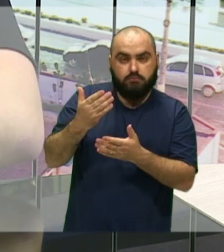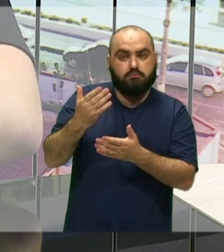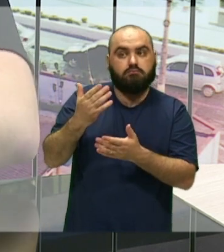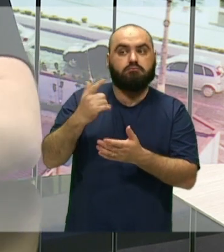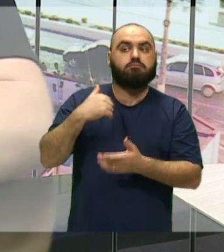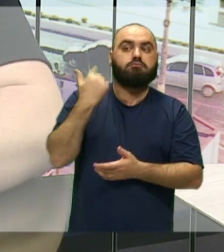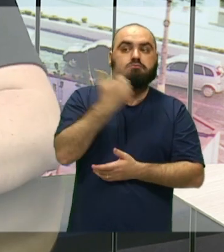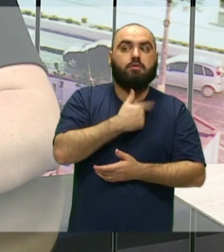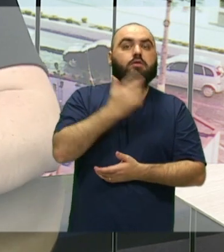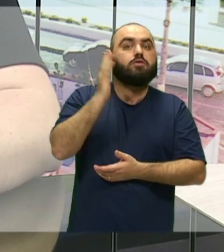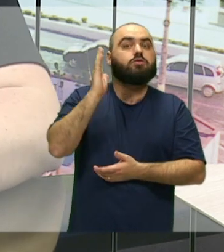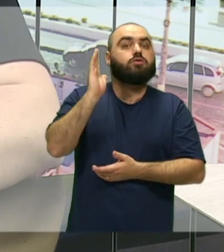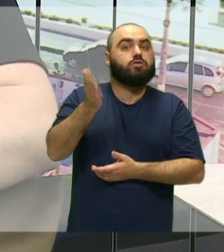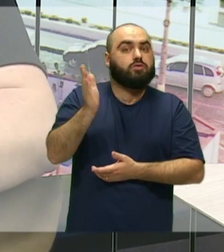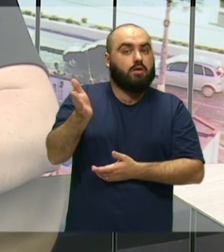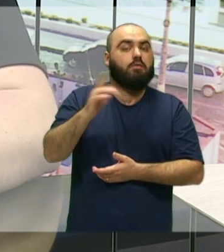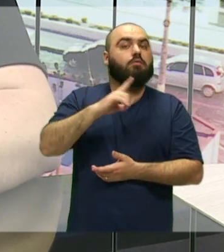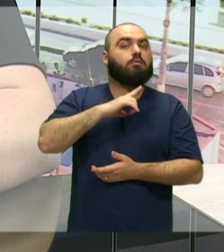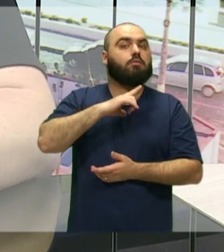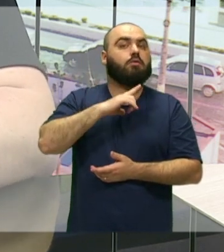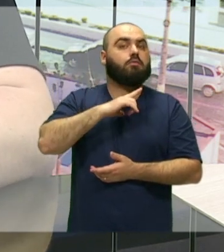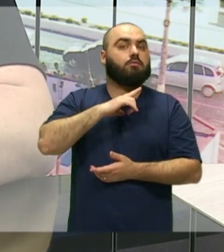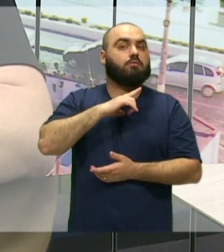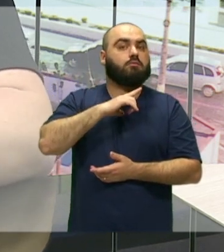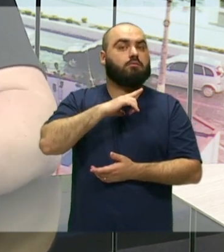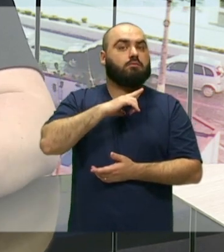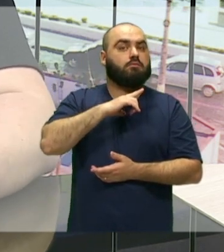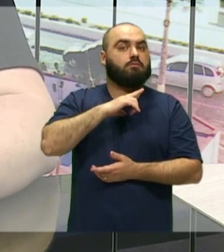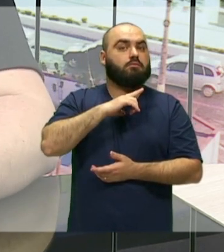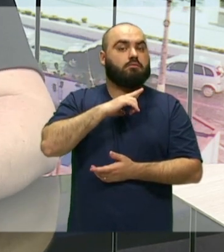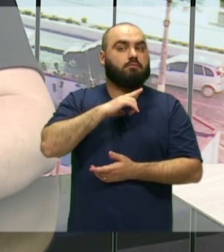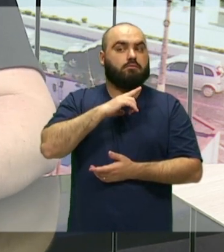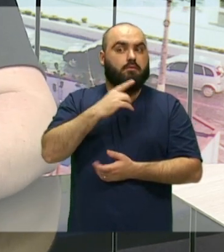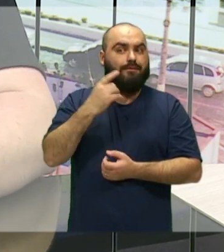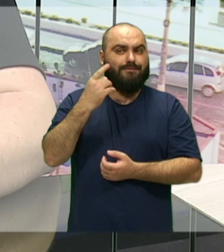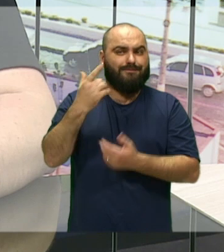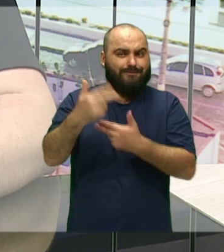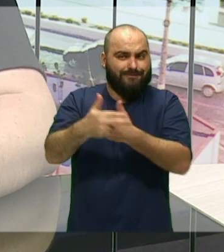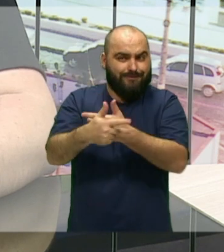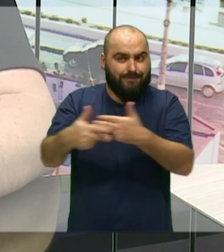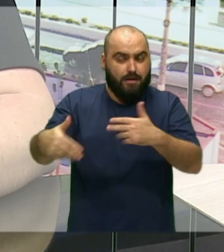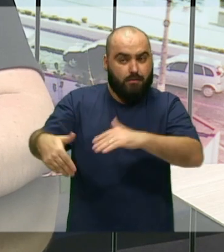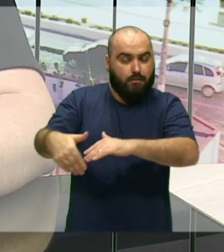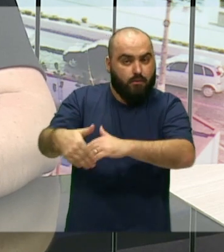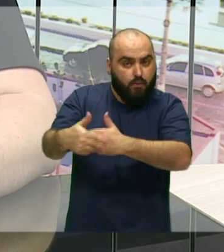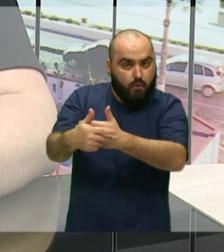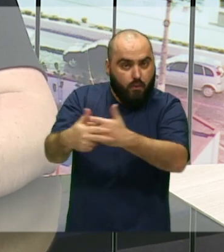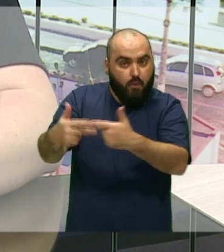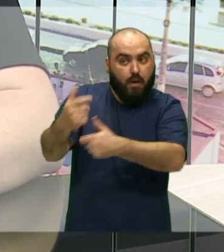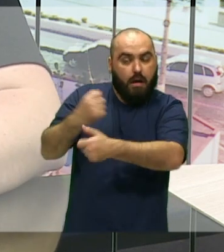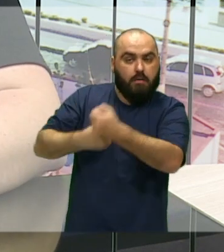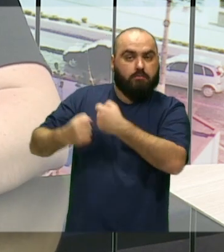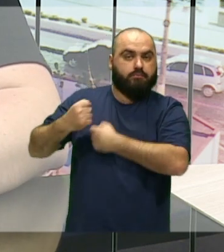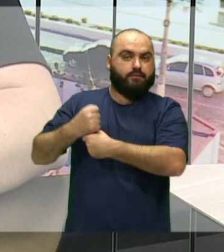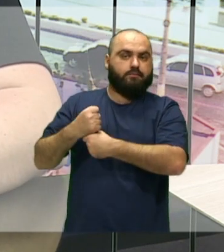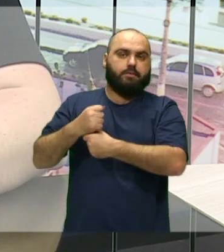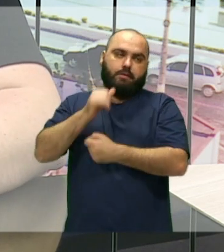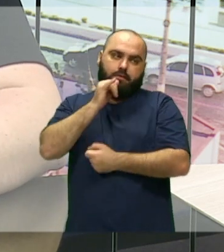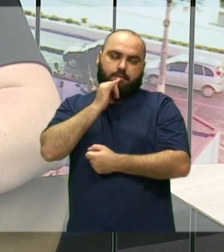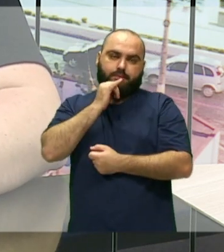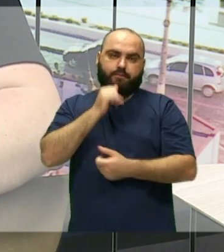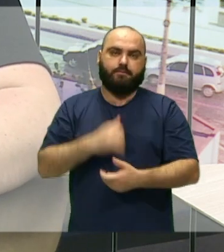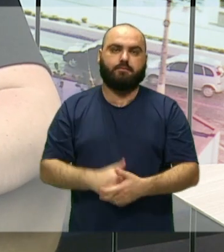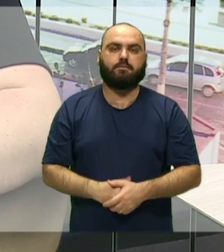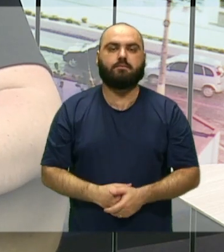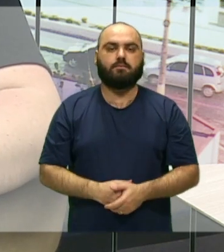já tem muita coisa para fazer no no ano anterior esse ano por exemplo Eh estamos eh